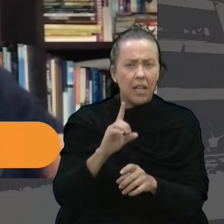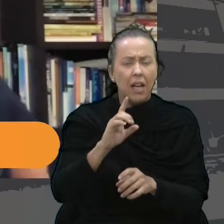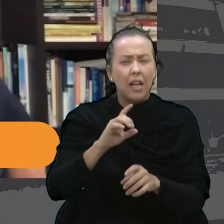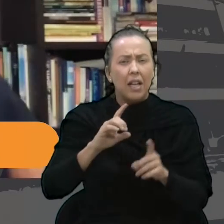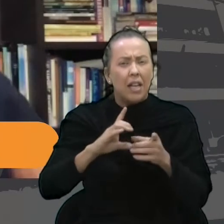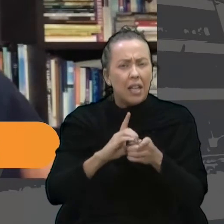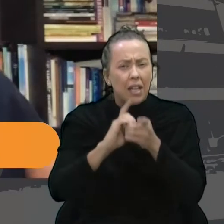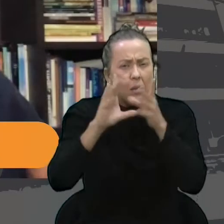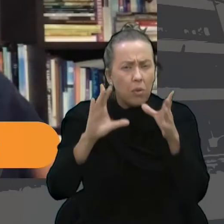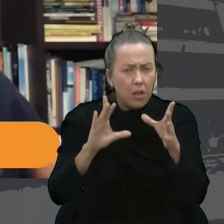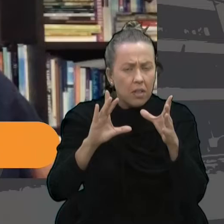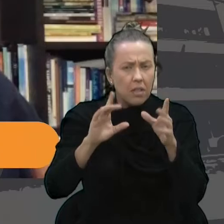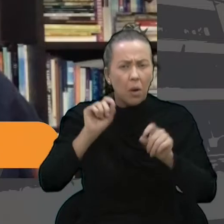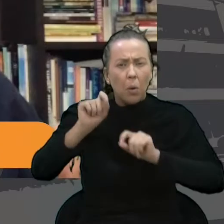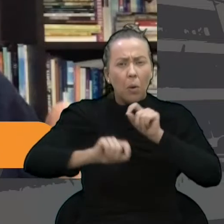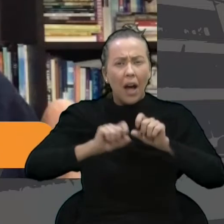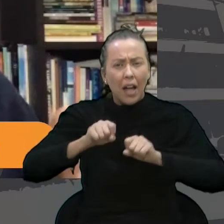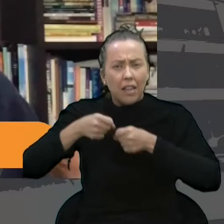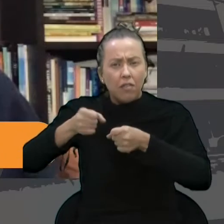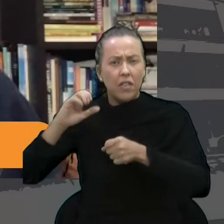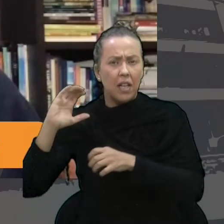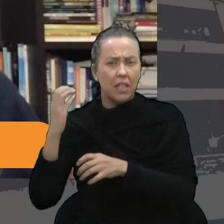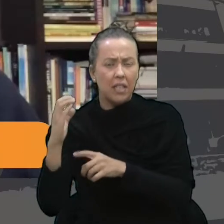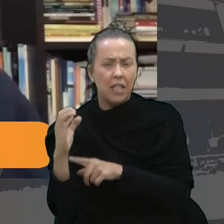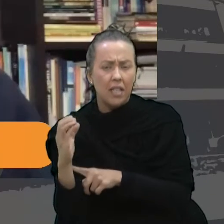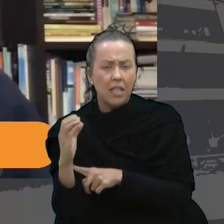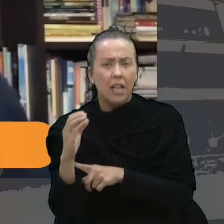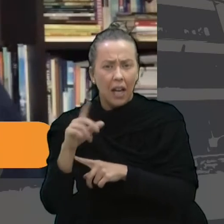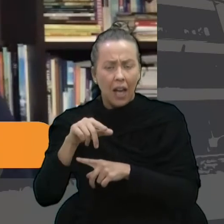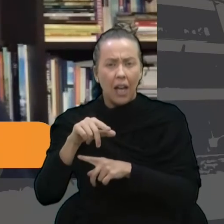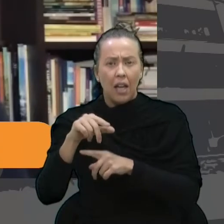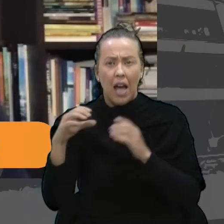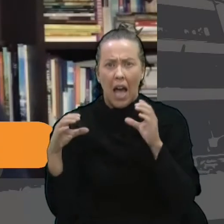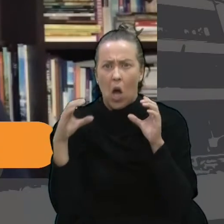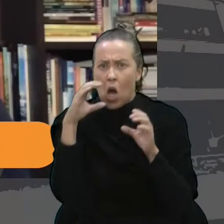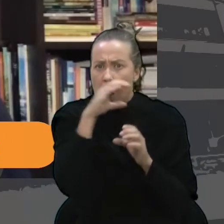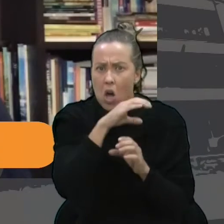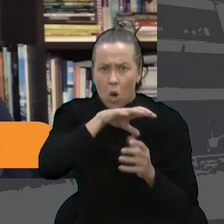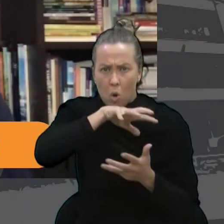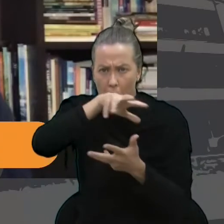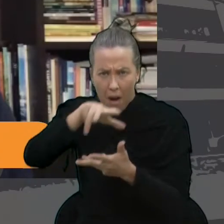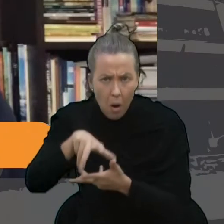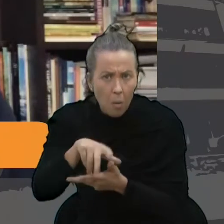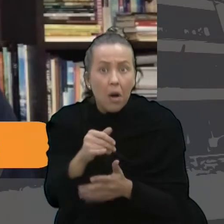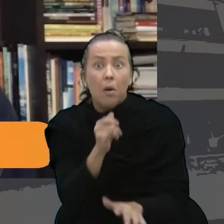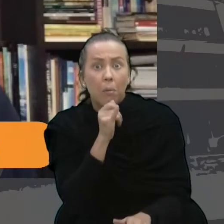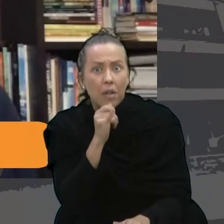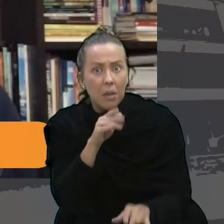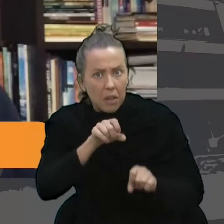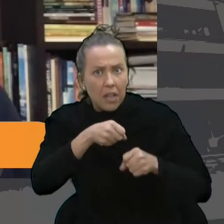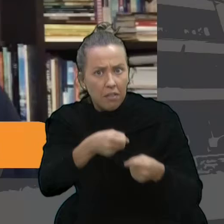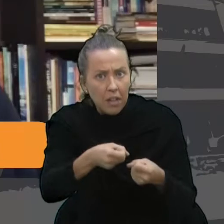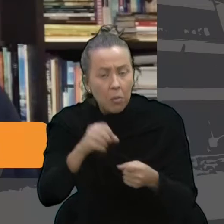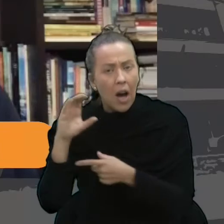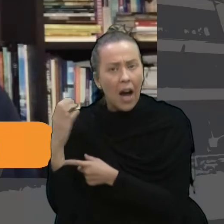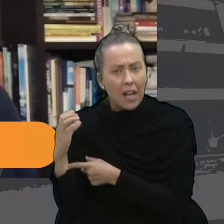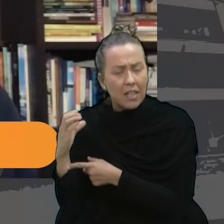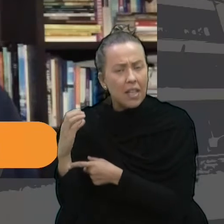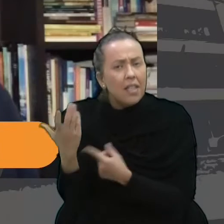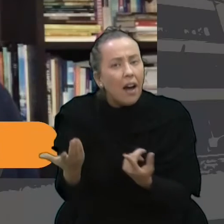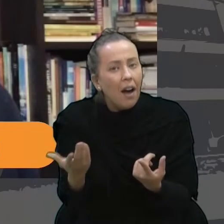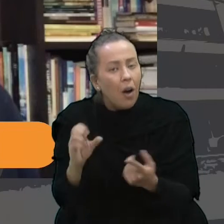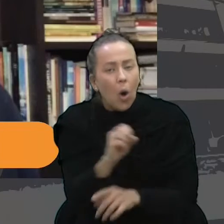em que a defesa da ciência na questão do aquecimento global, por exemplo, a gente está defendendo a ciência ou isso